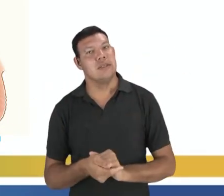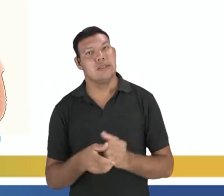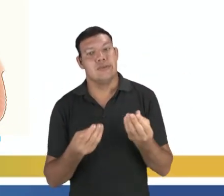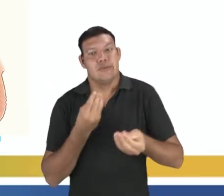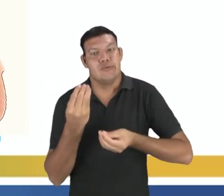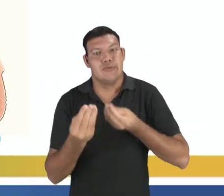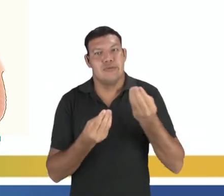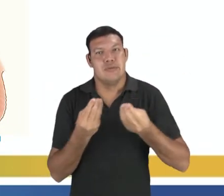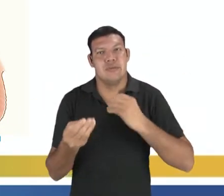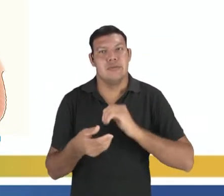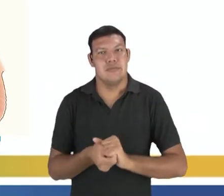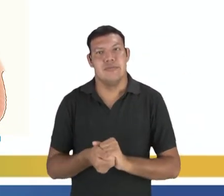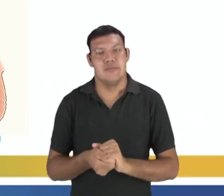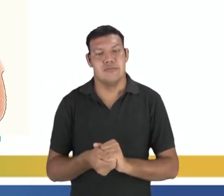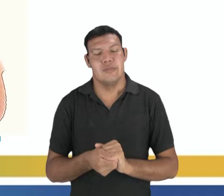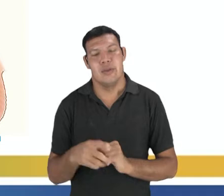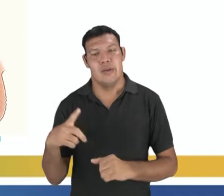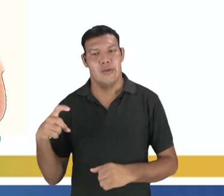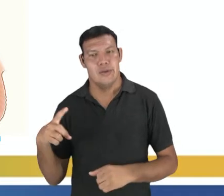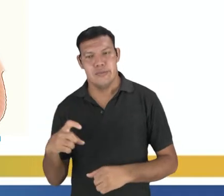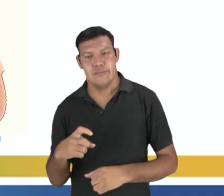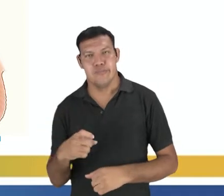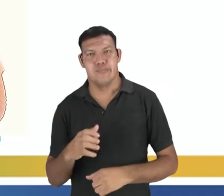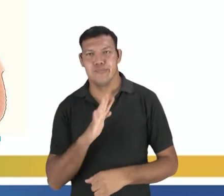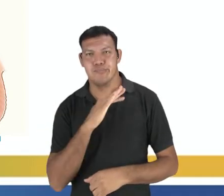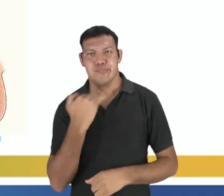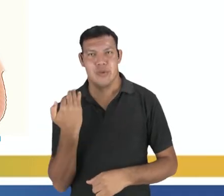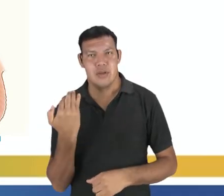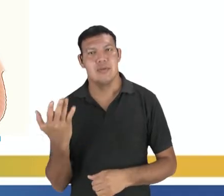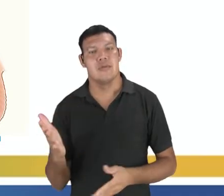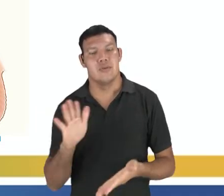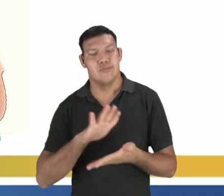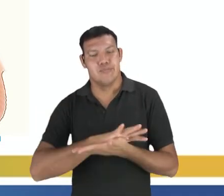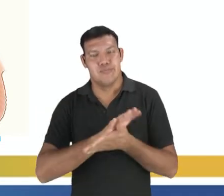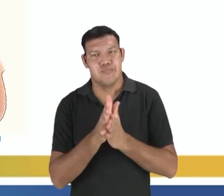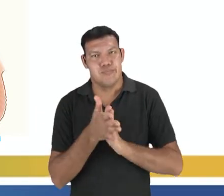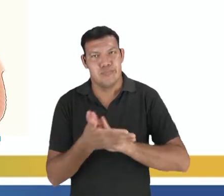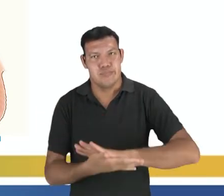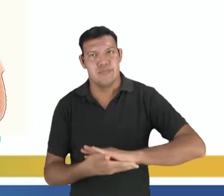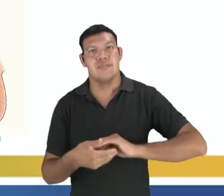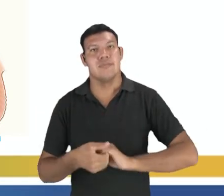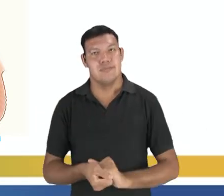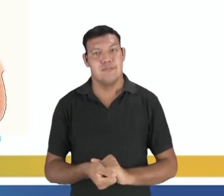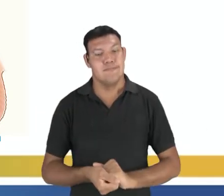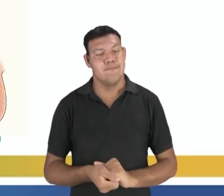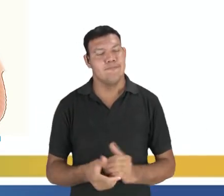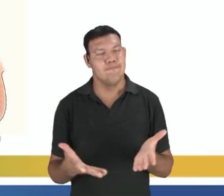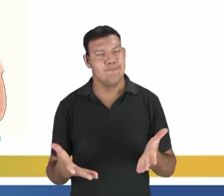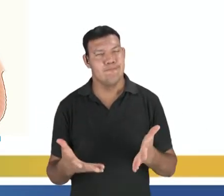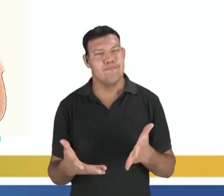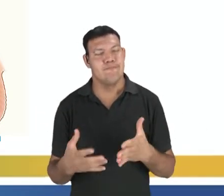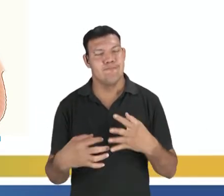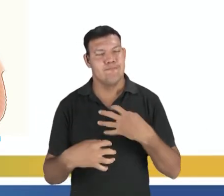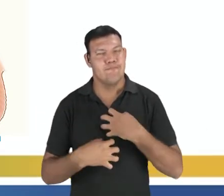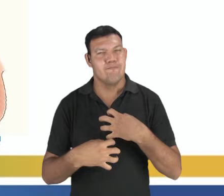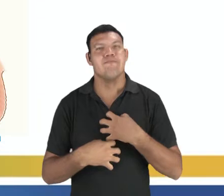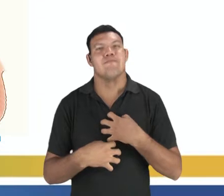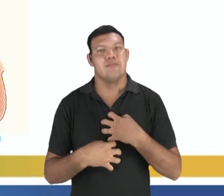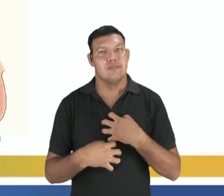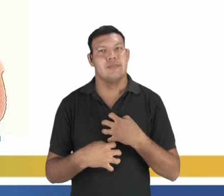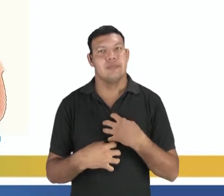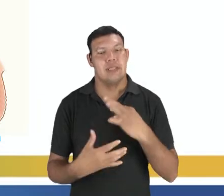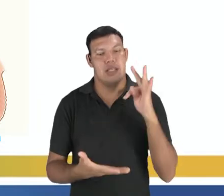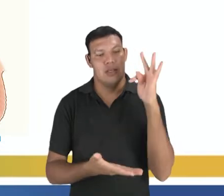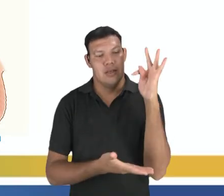não conseguiriam ser viáveis, digamos assim. Então, por isso que pode-se observar um comportamento diferente quando tem aí